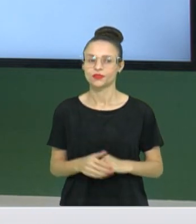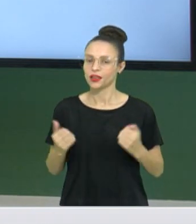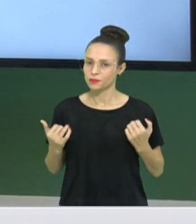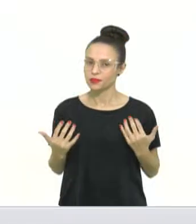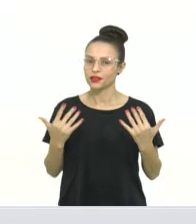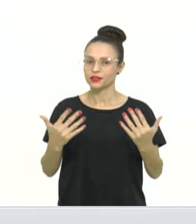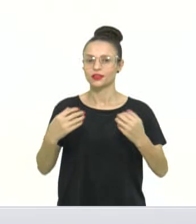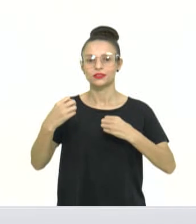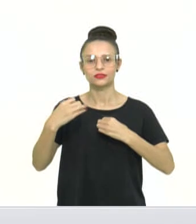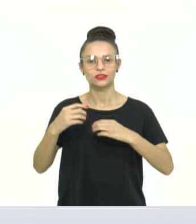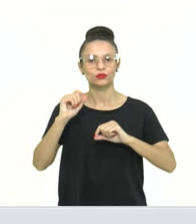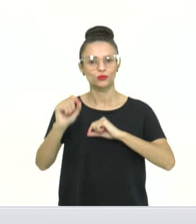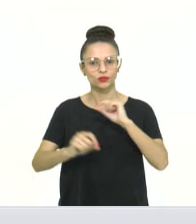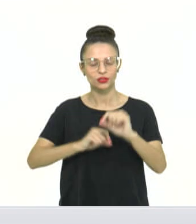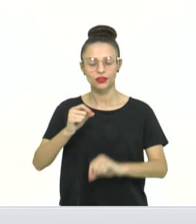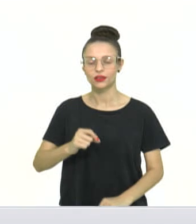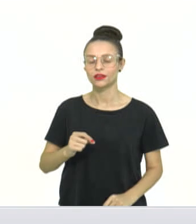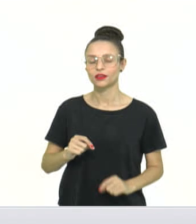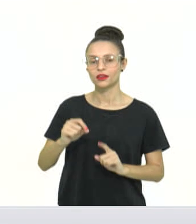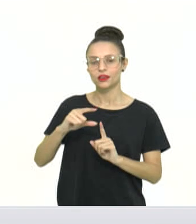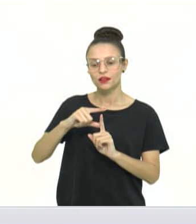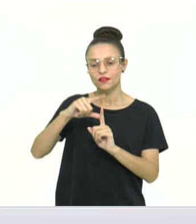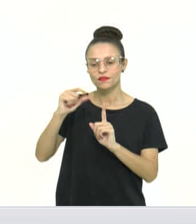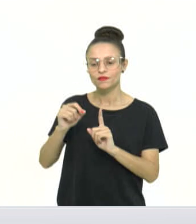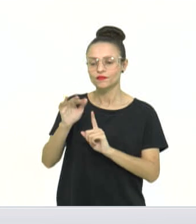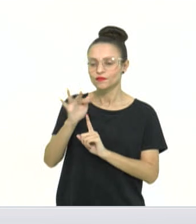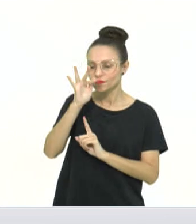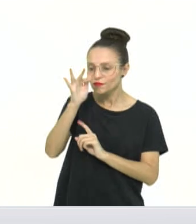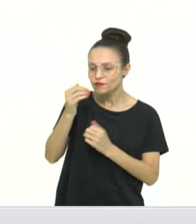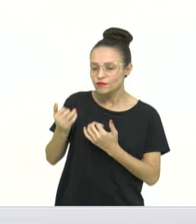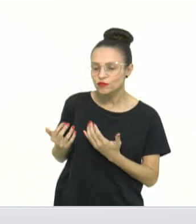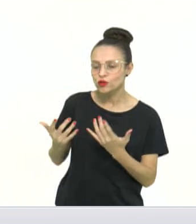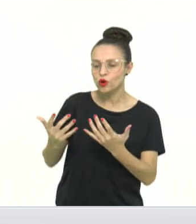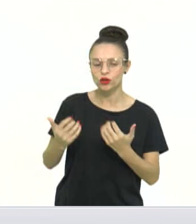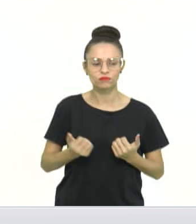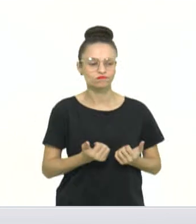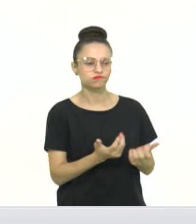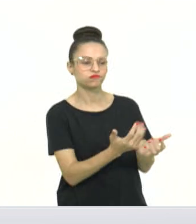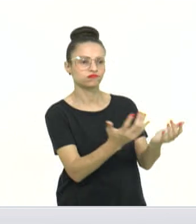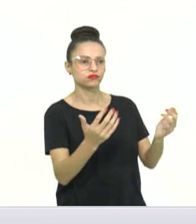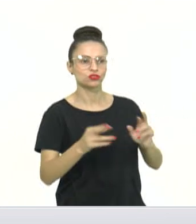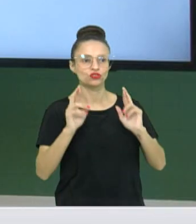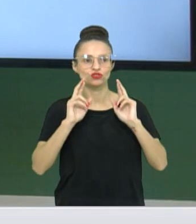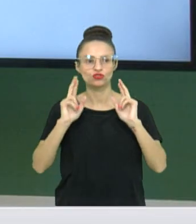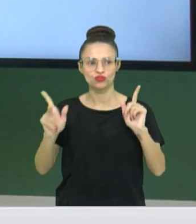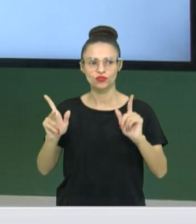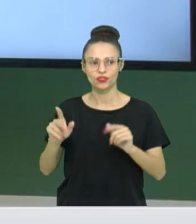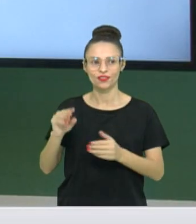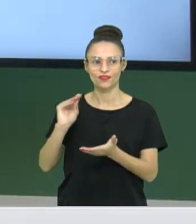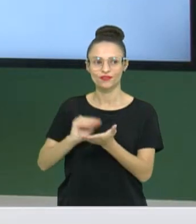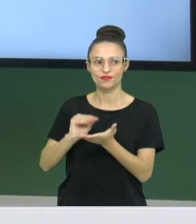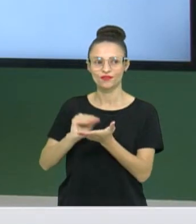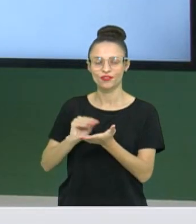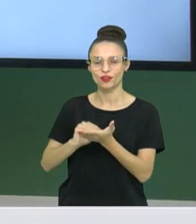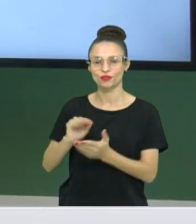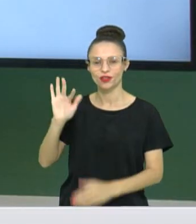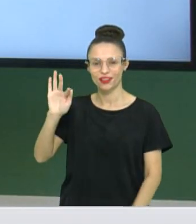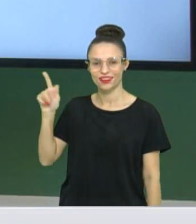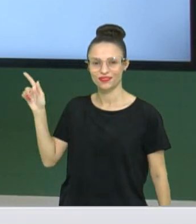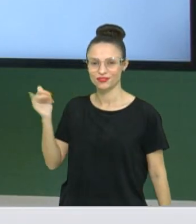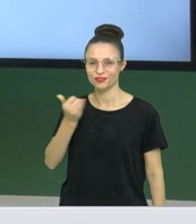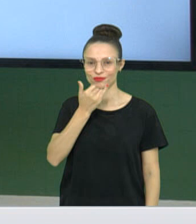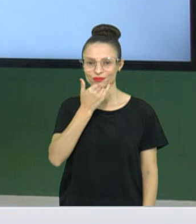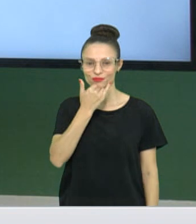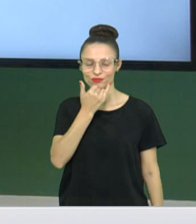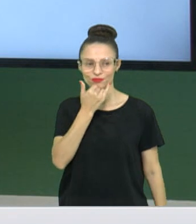nos ensinam que as flores e vegetações são diferentes. Está faltando aqui, pessoal, um S da professora. Perdão